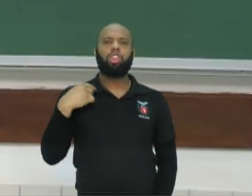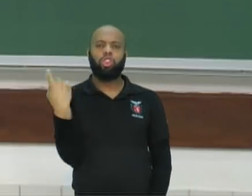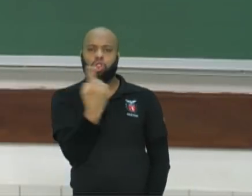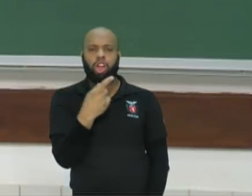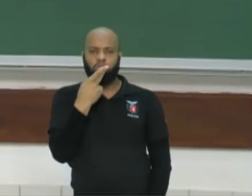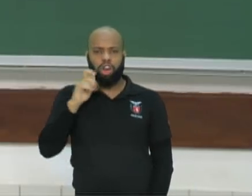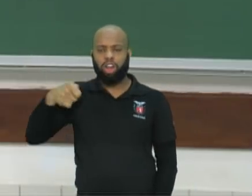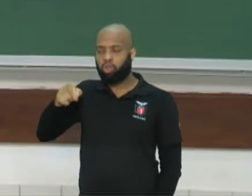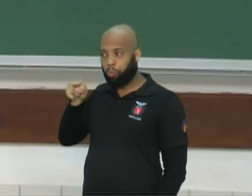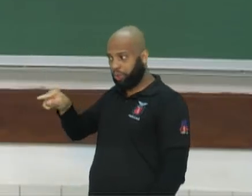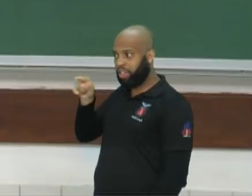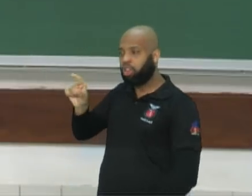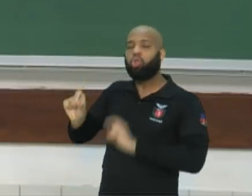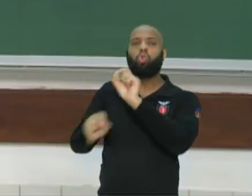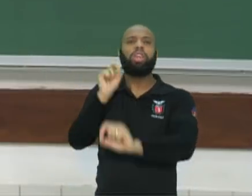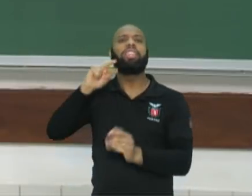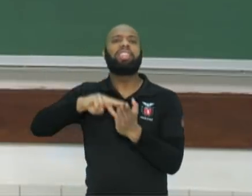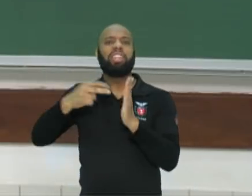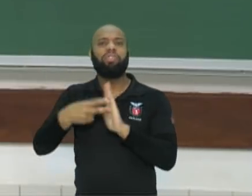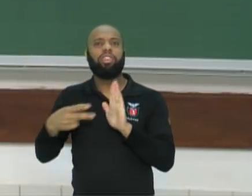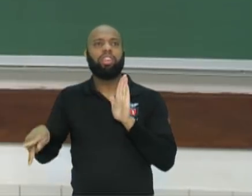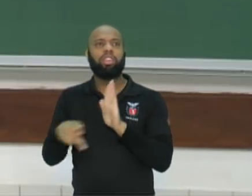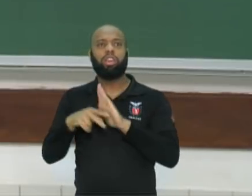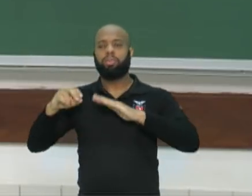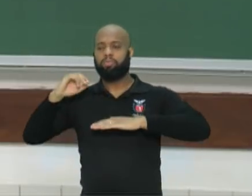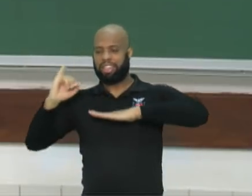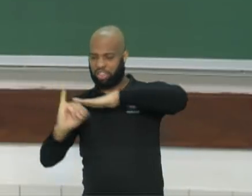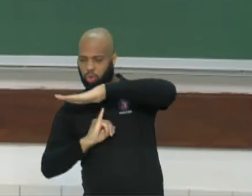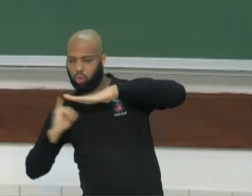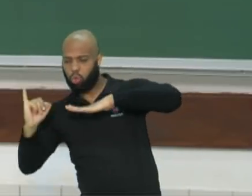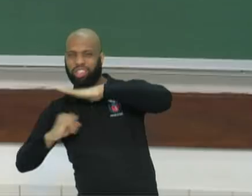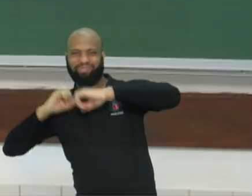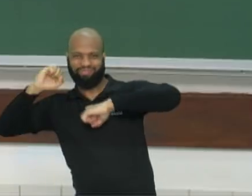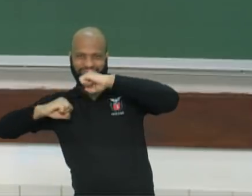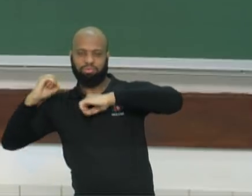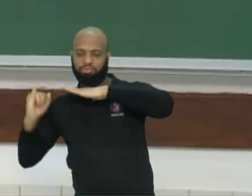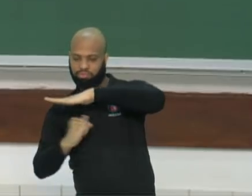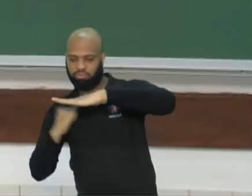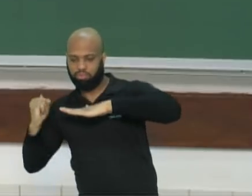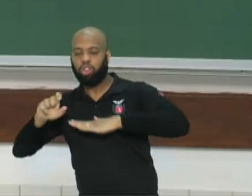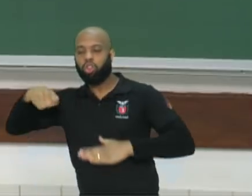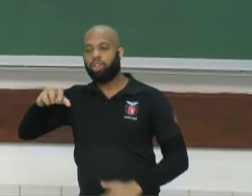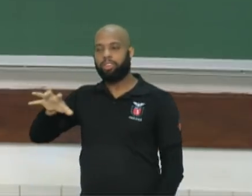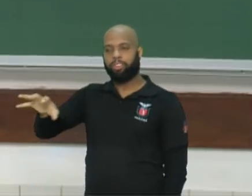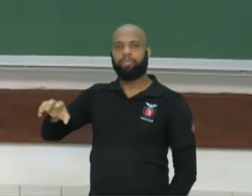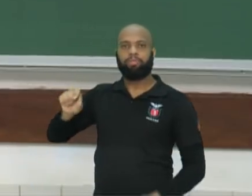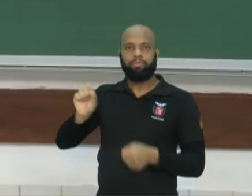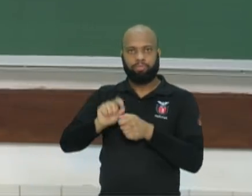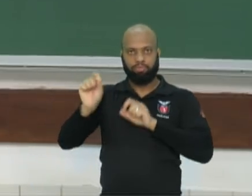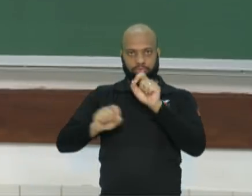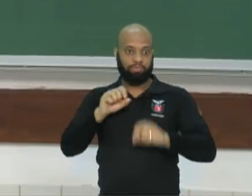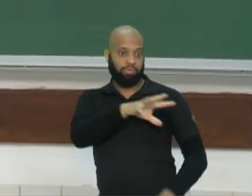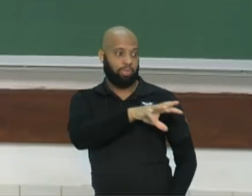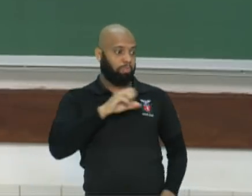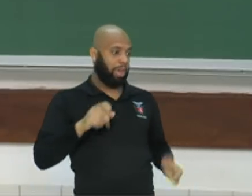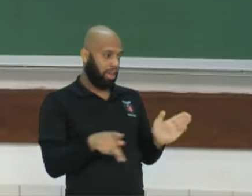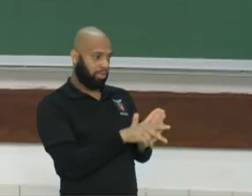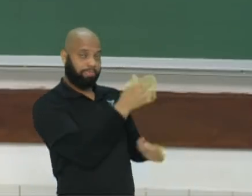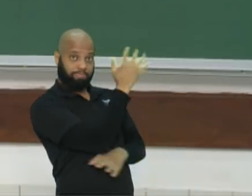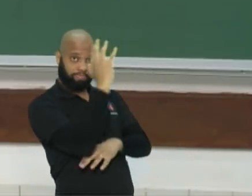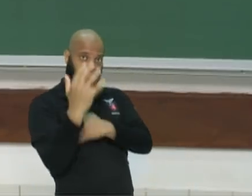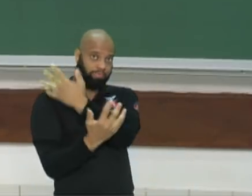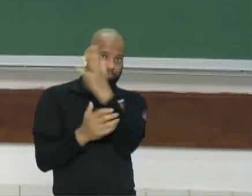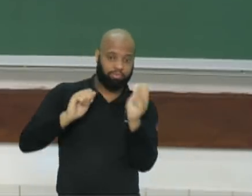setor secundário, nós estamos falando da indústria. Então, estamos falando de um setor que transforma a